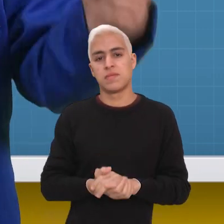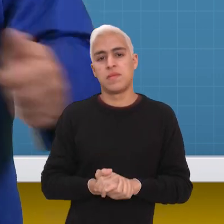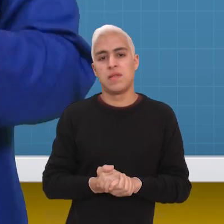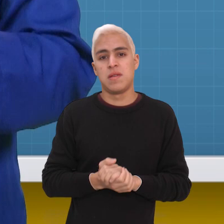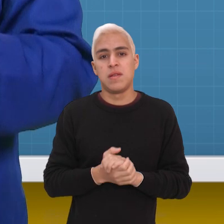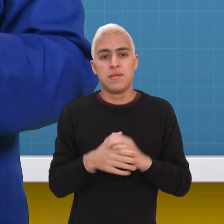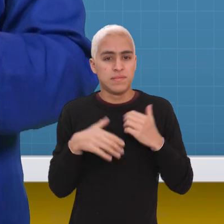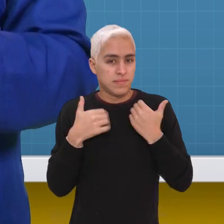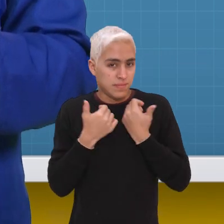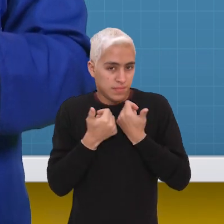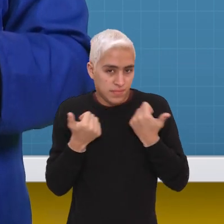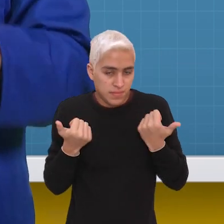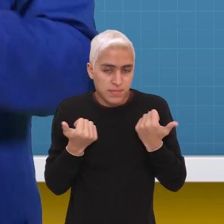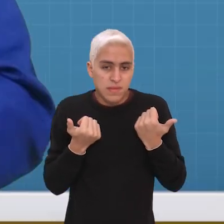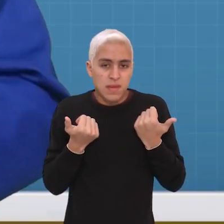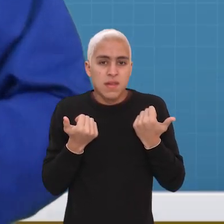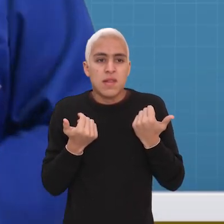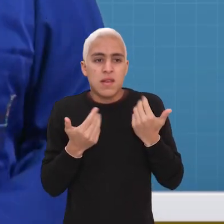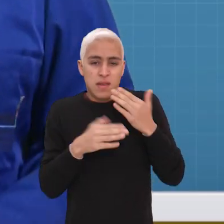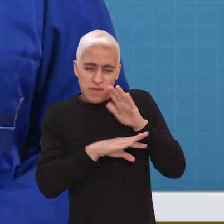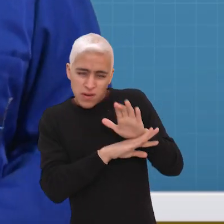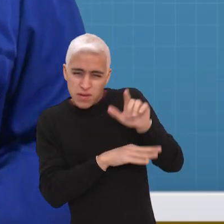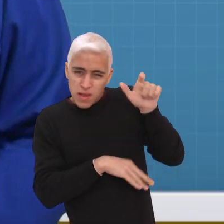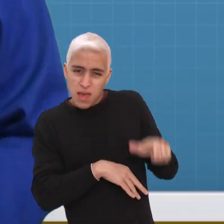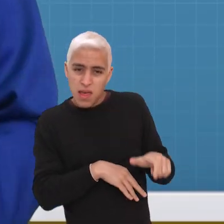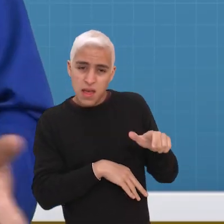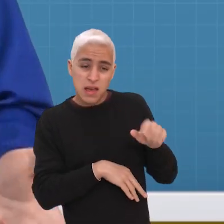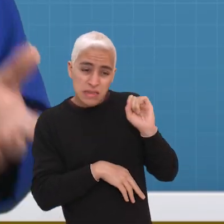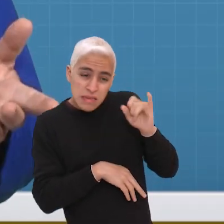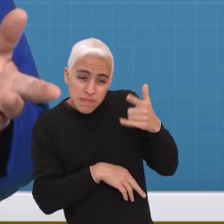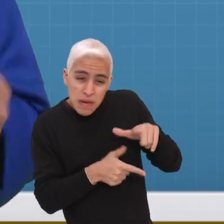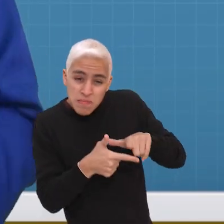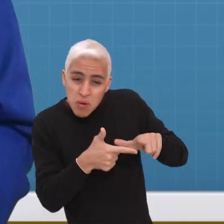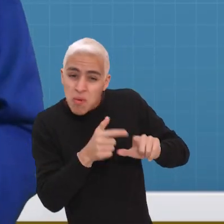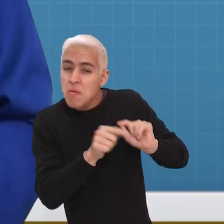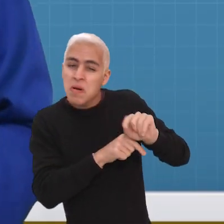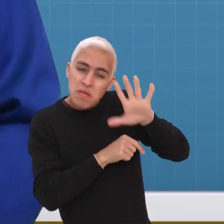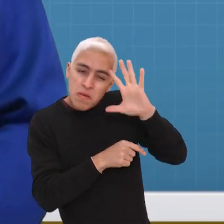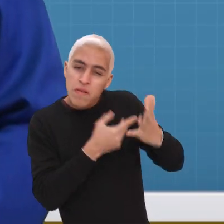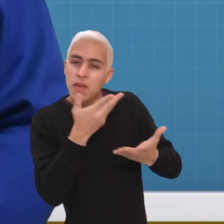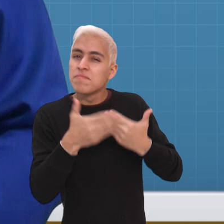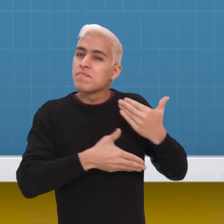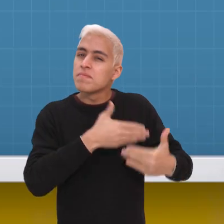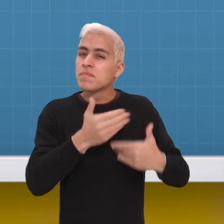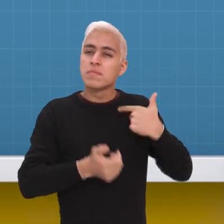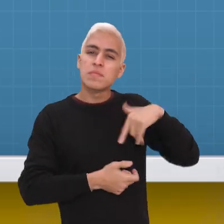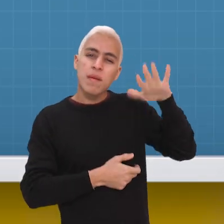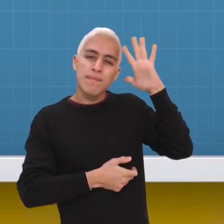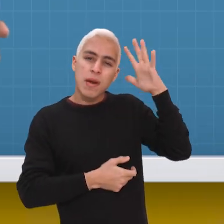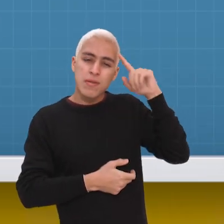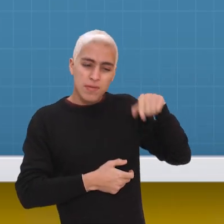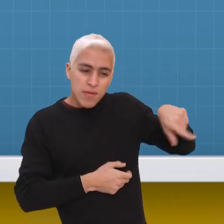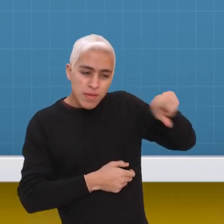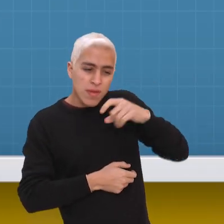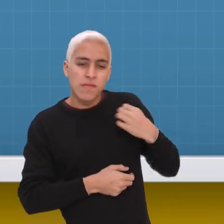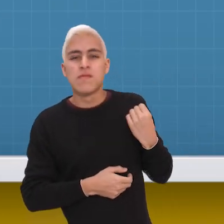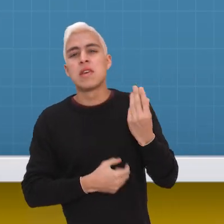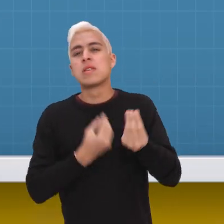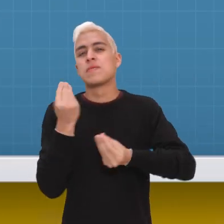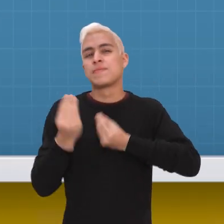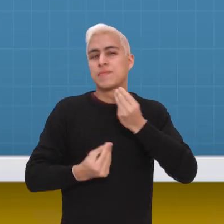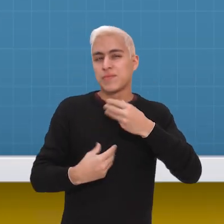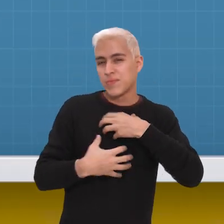quilômetros. Vamos lá? Vamos ajudar a Juliana em mais algum problema? Se é que ela vai ter mais algum problema para resolver, né? Fico imaginando aqui como é que foi